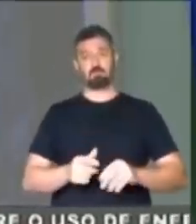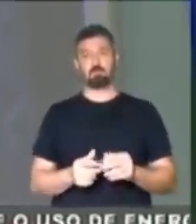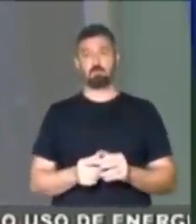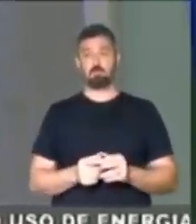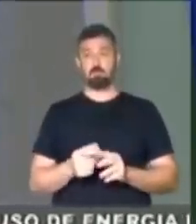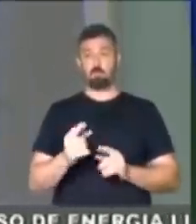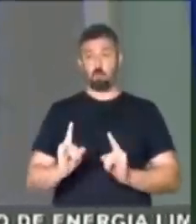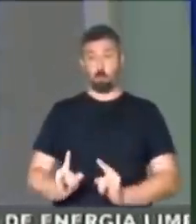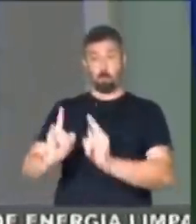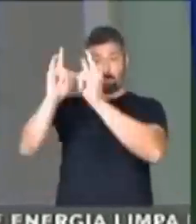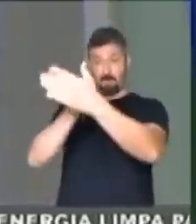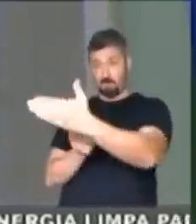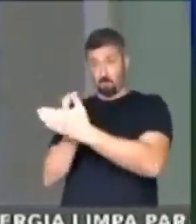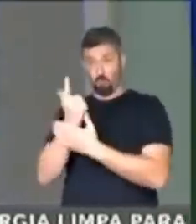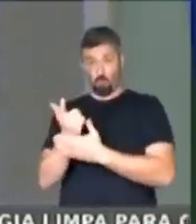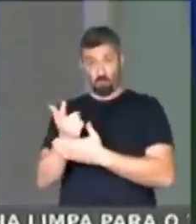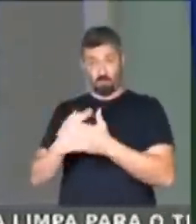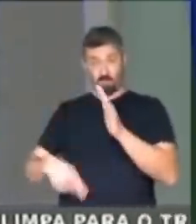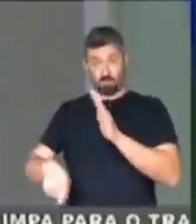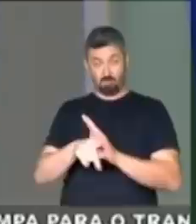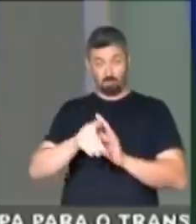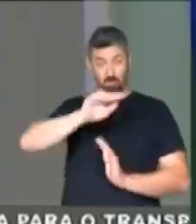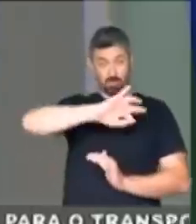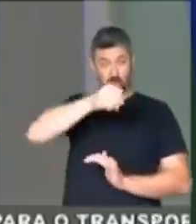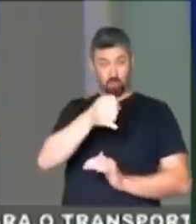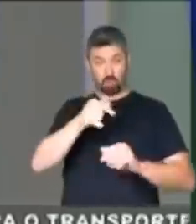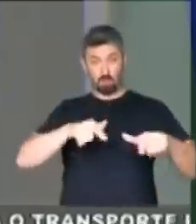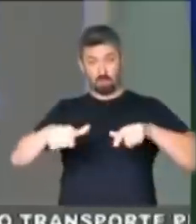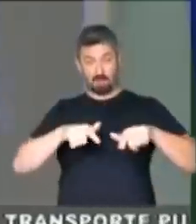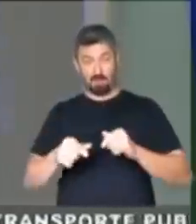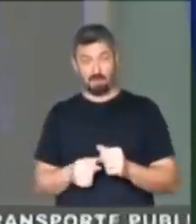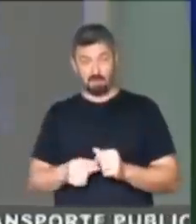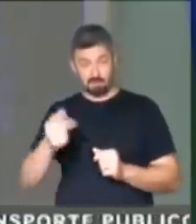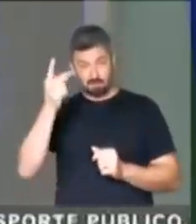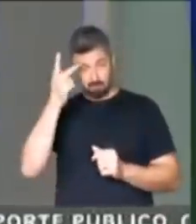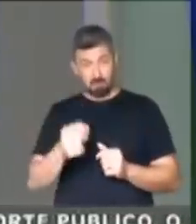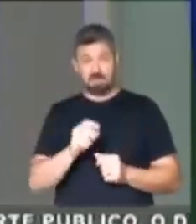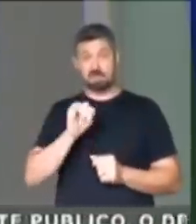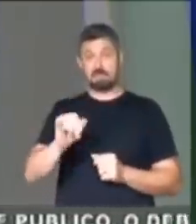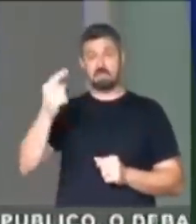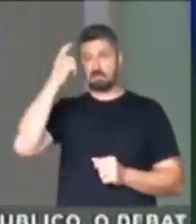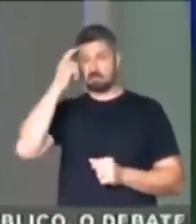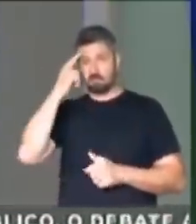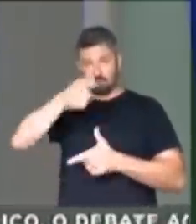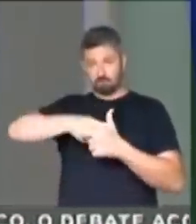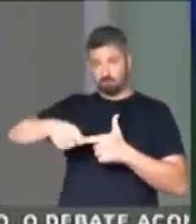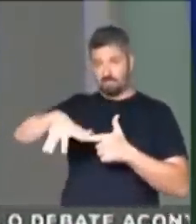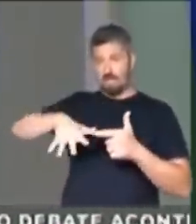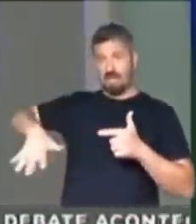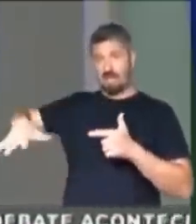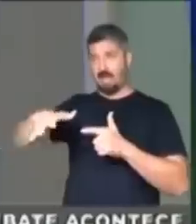O prédio que está sendo adquirido pelo Tribunal do Trabalho, se a gente dividir a área do